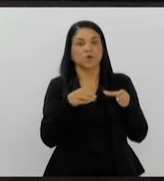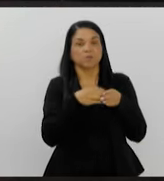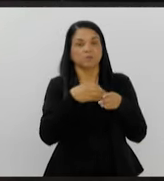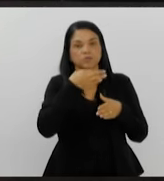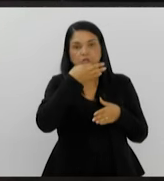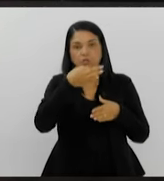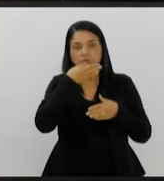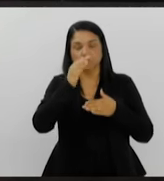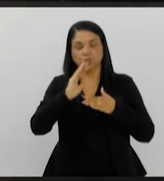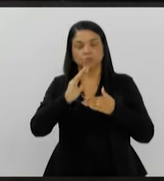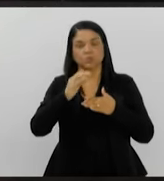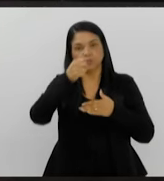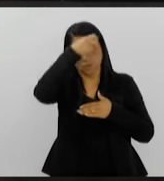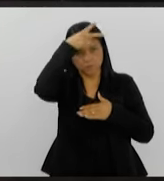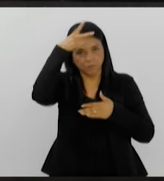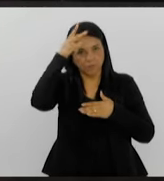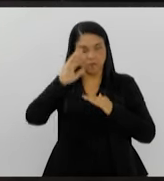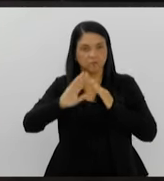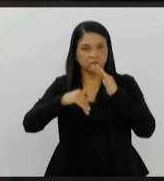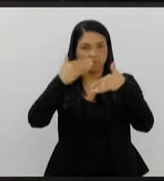desenvolvimento Regional